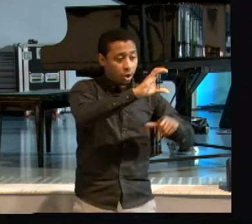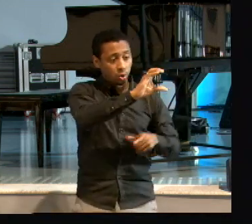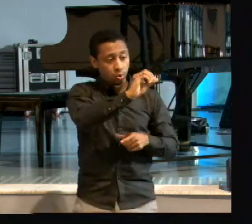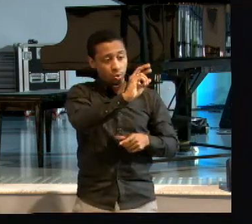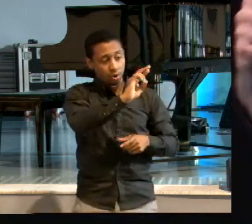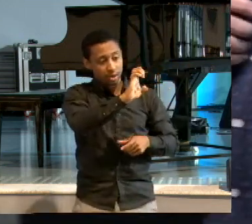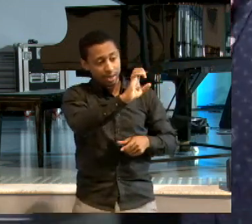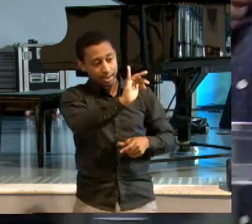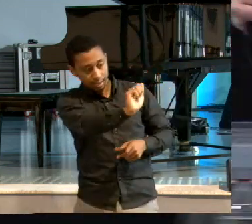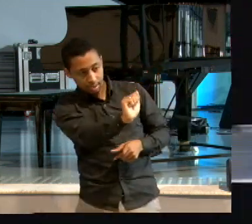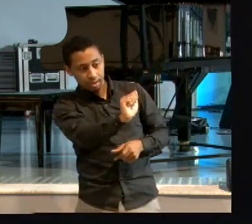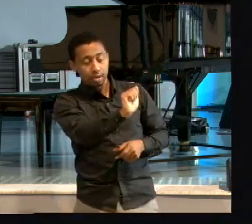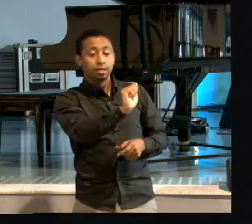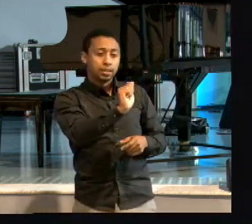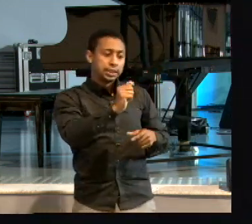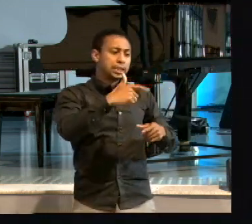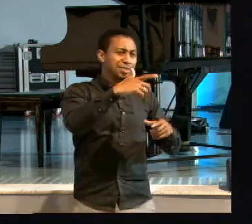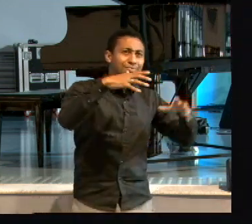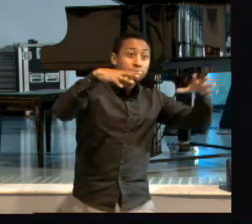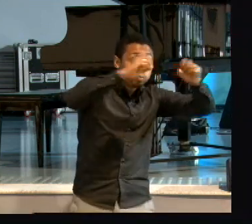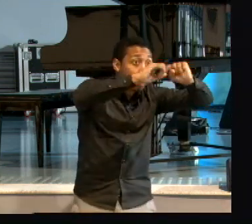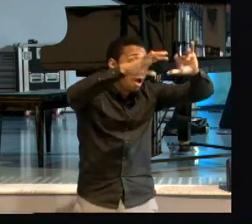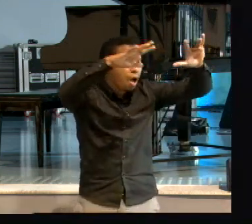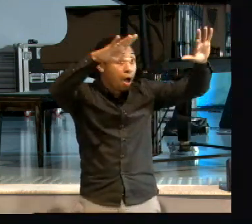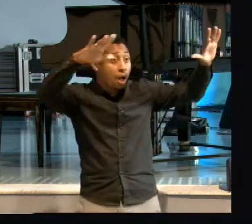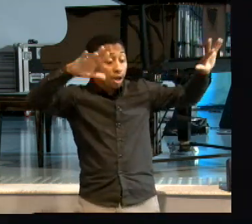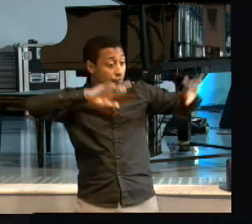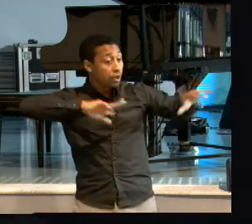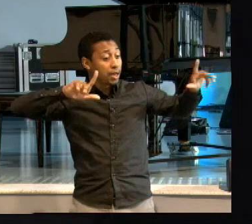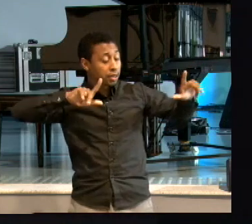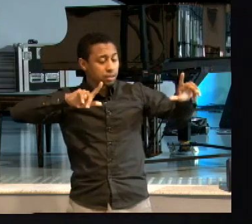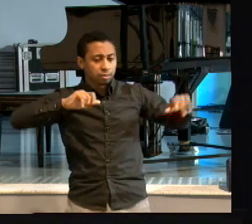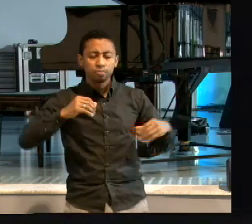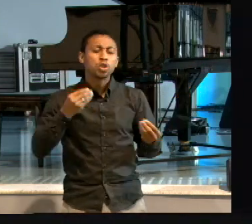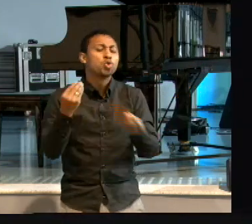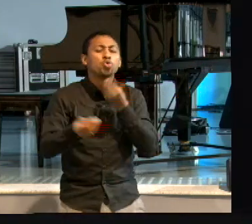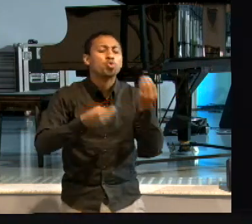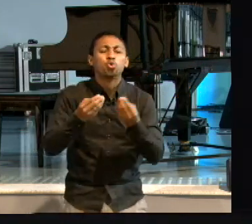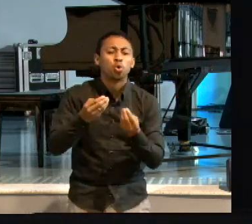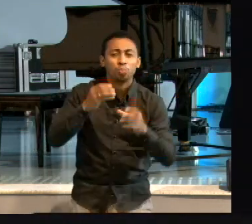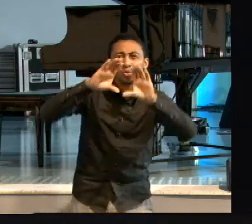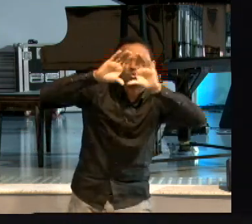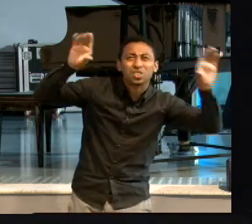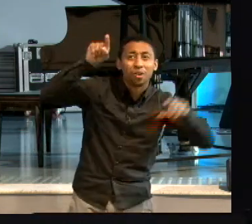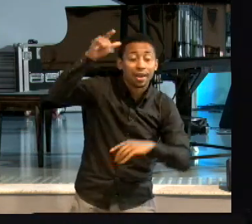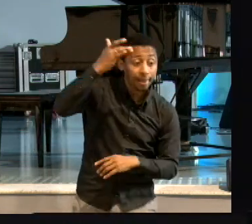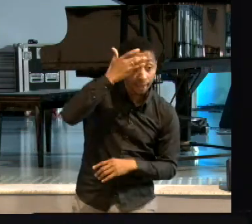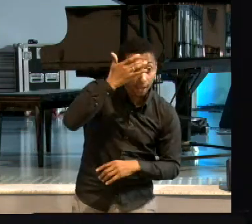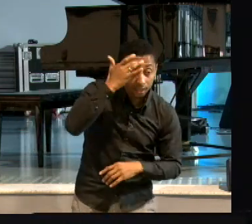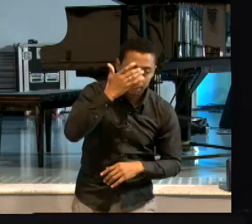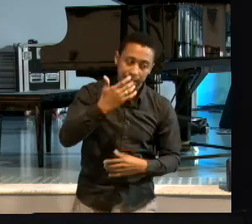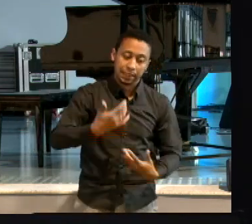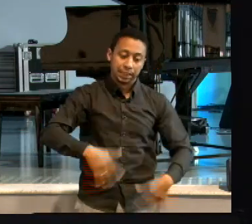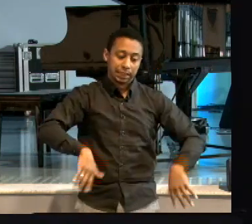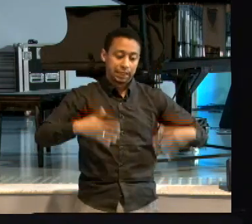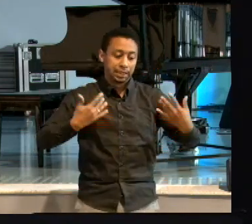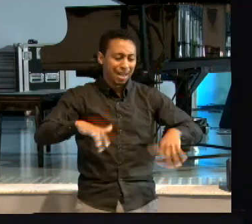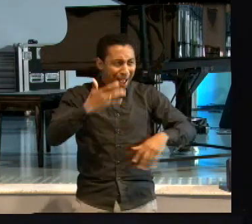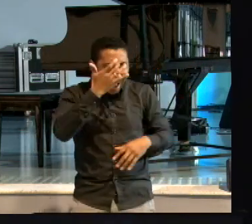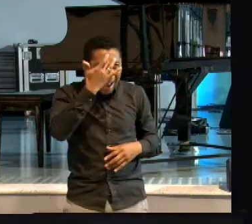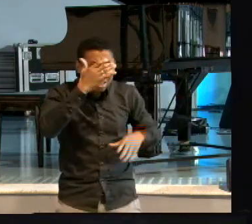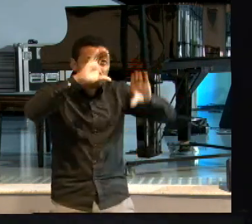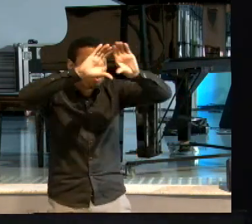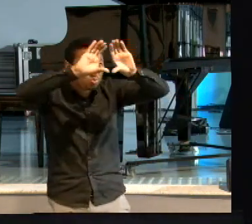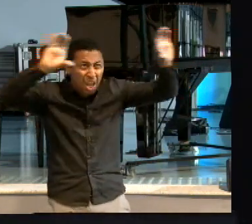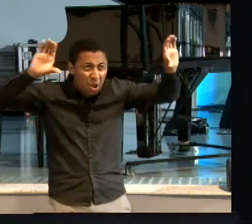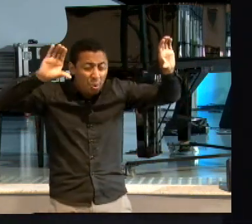o mal. A conversa é outra. Então eu estou num ambiente que eu sei que nós estamos no meio de muita batalha. E quando eu vi aquilo, a